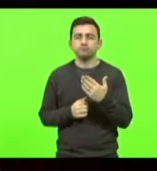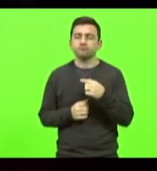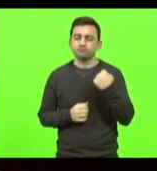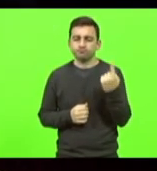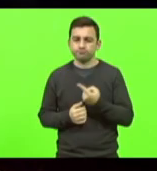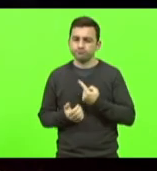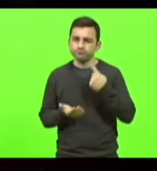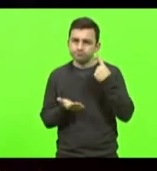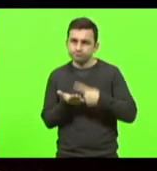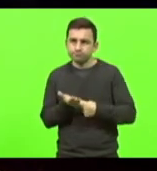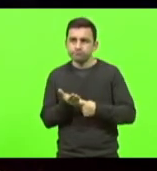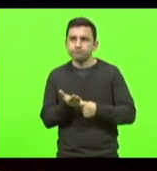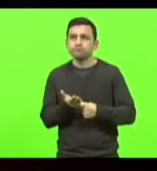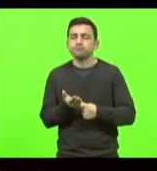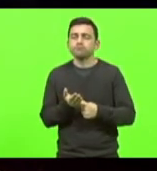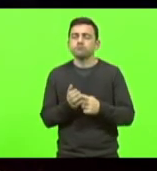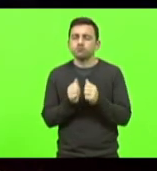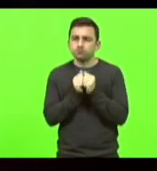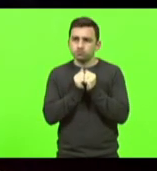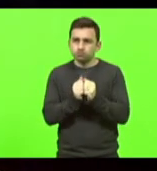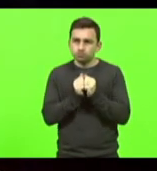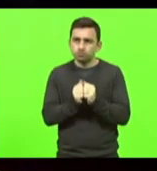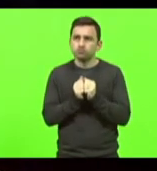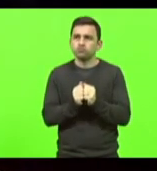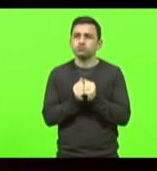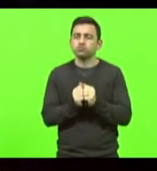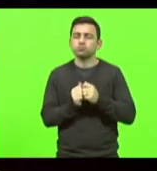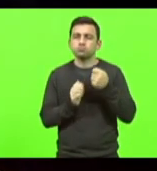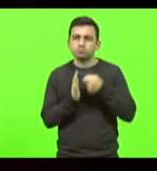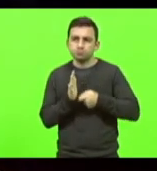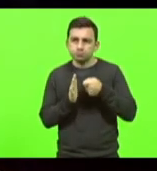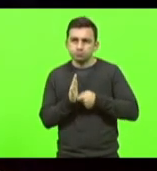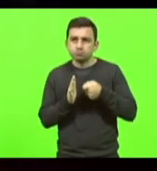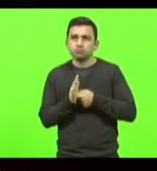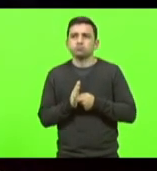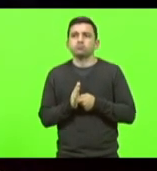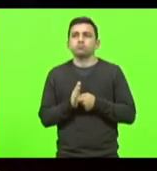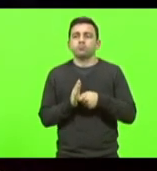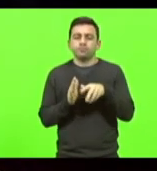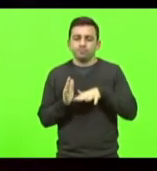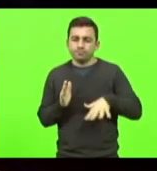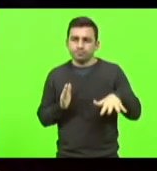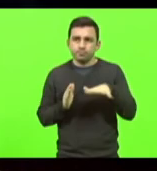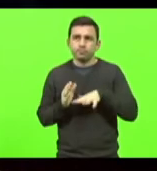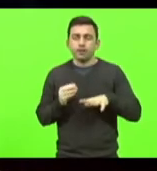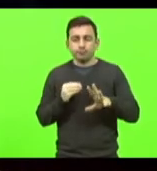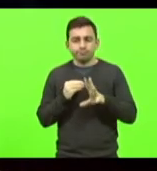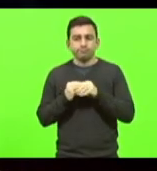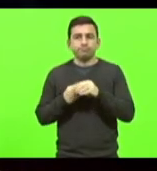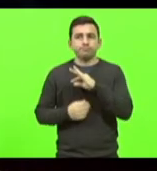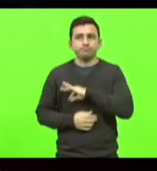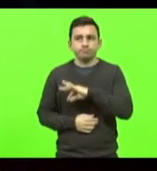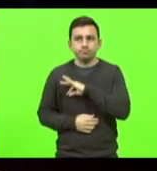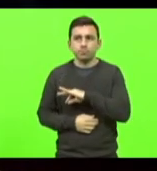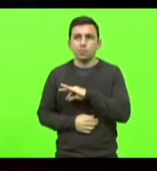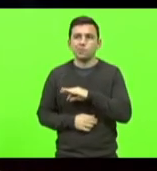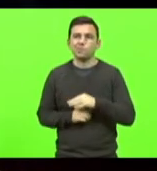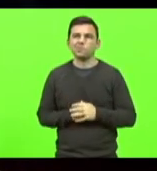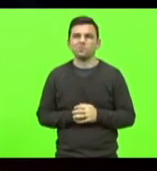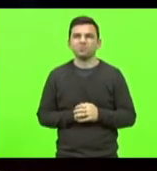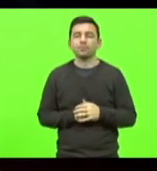compromisso de lutar junto com o funcionalismo pela reposição das carreiras salarialmente falando